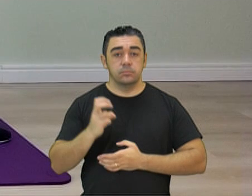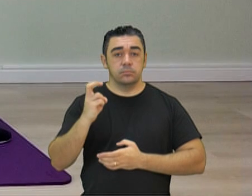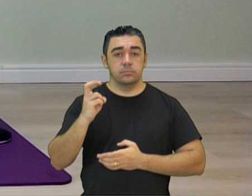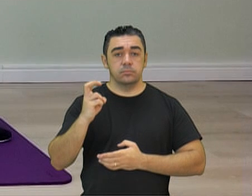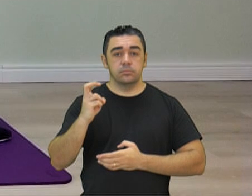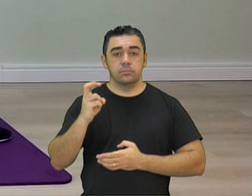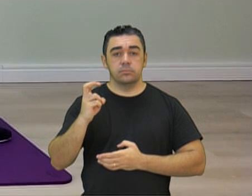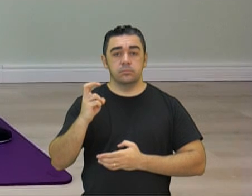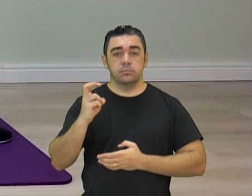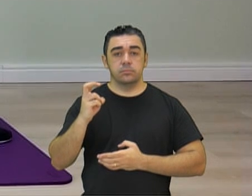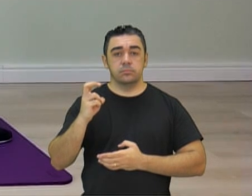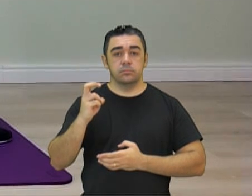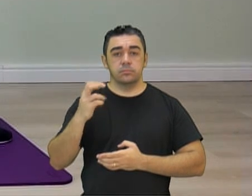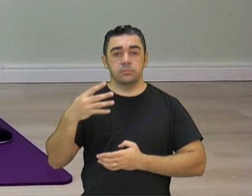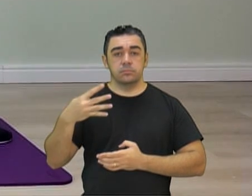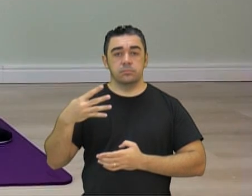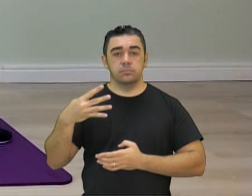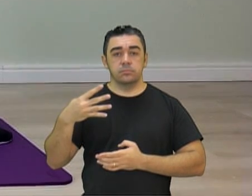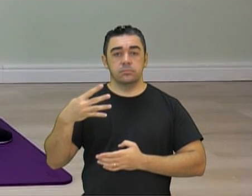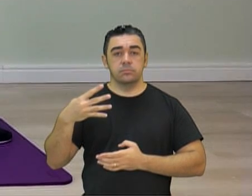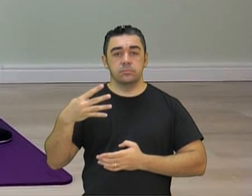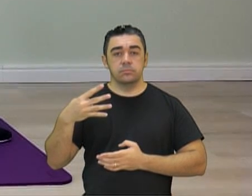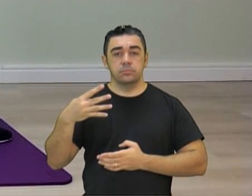5, 4,